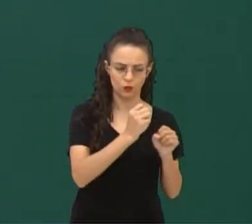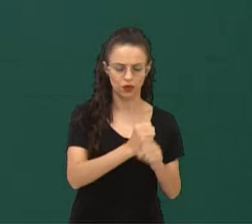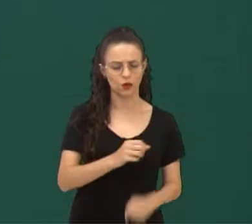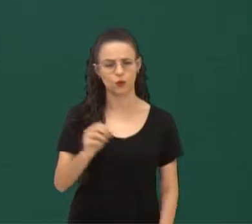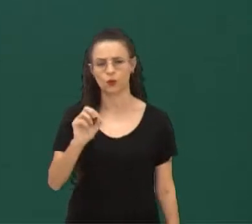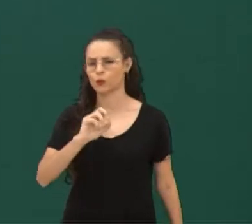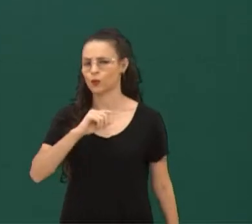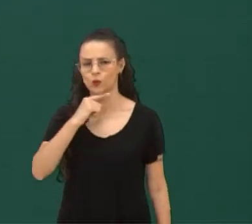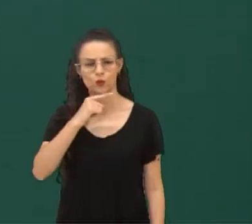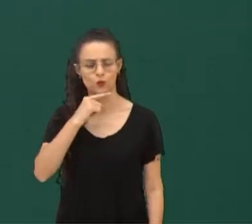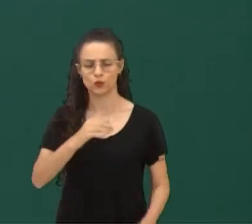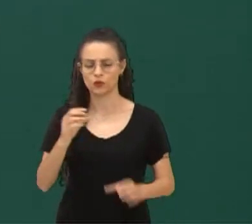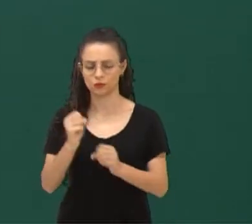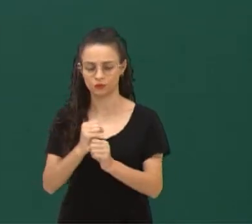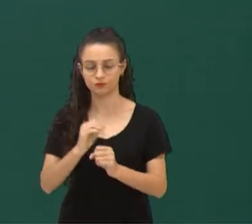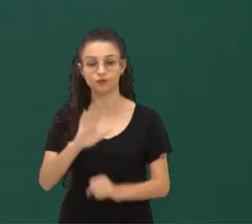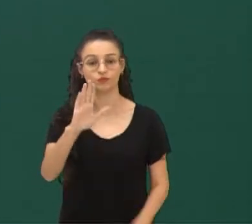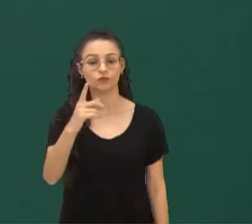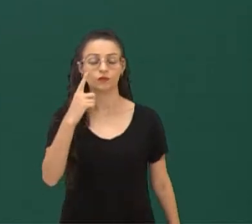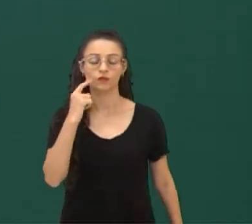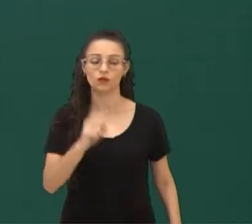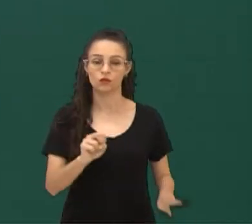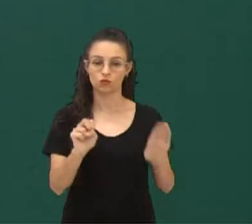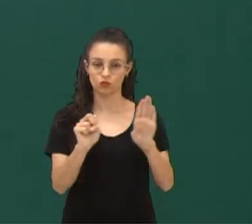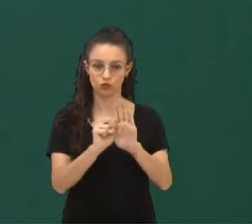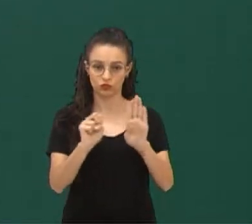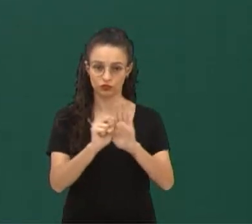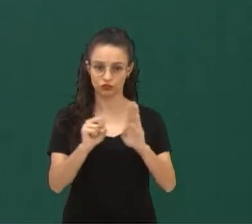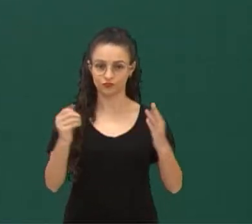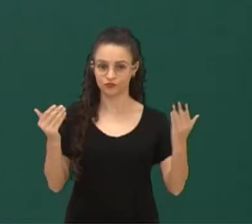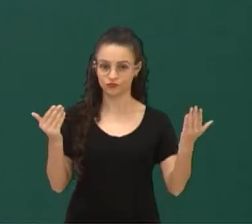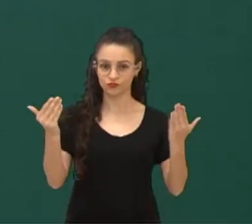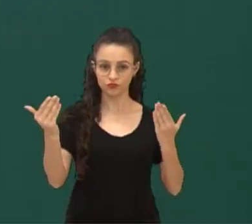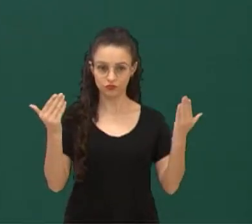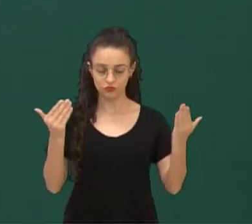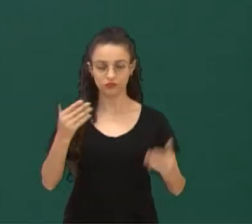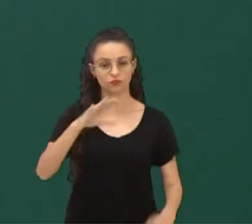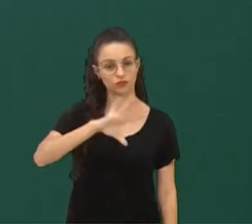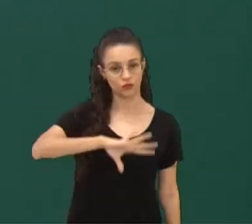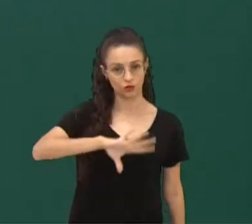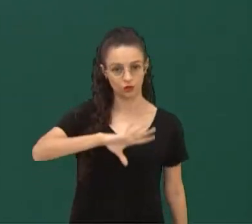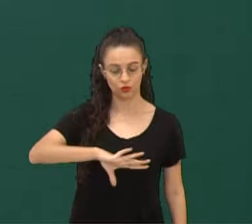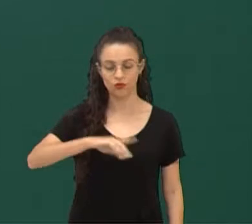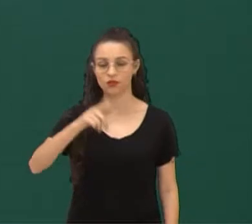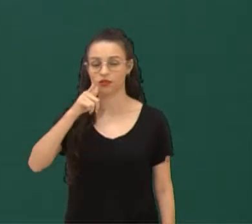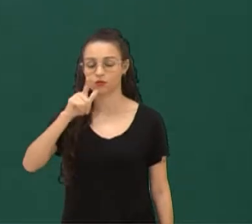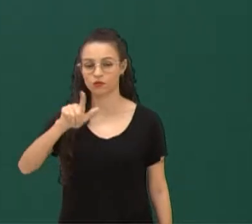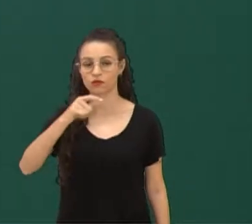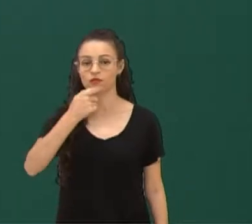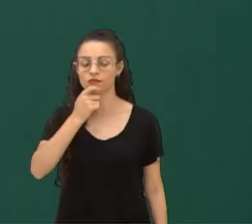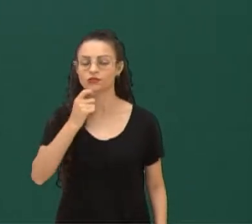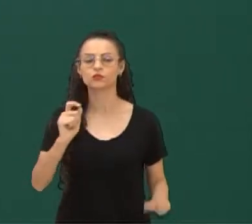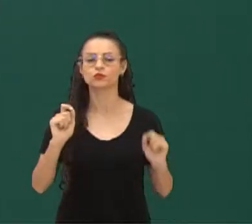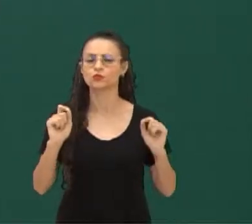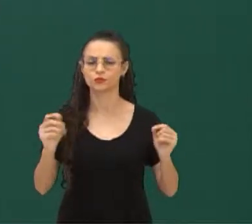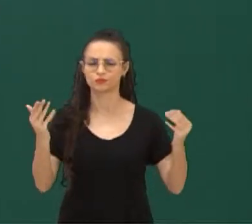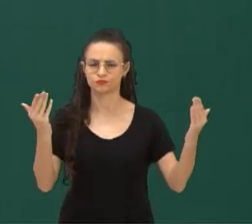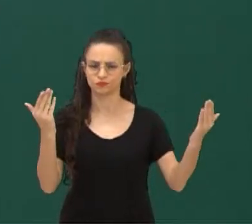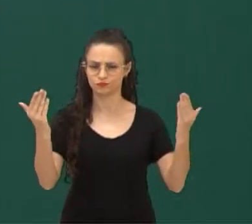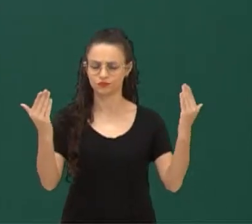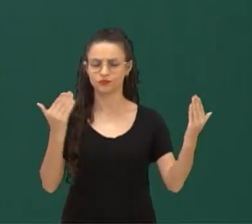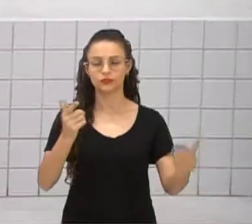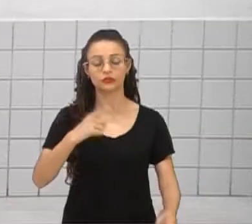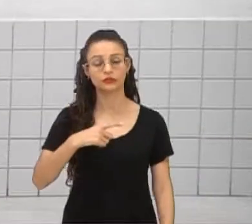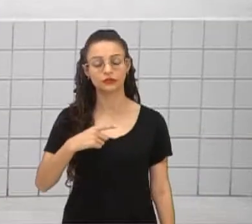se a gente observar os substantivos e compará-los nos dois idiomas ter tanto no português quanto em inglês a gente vai se